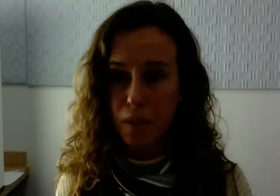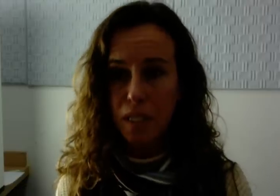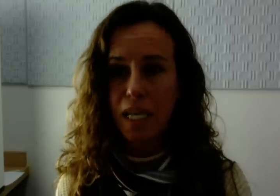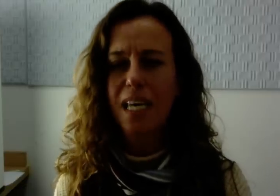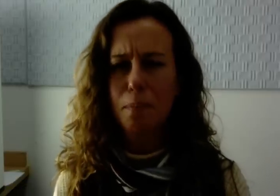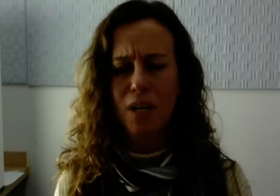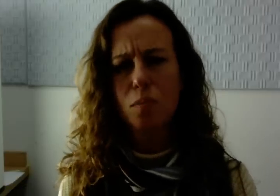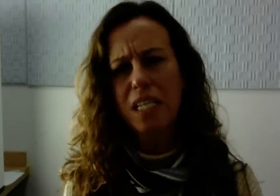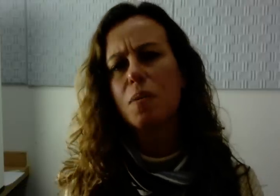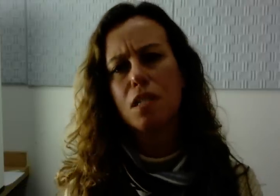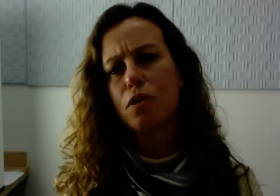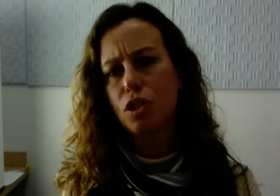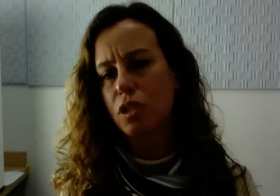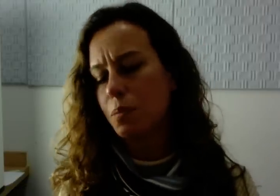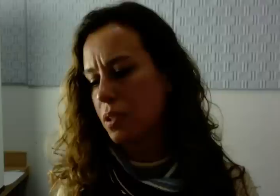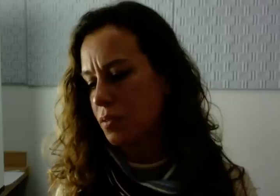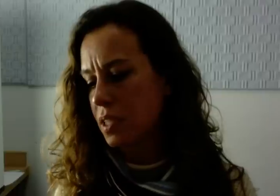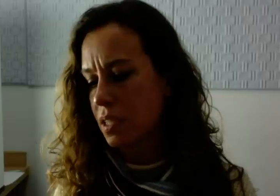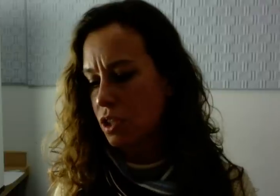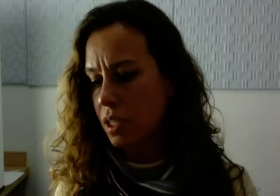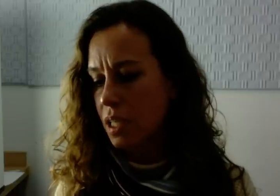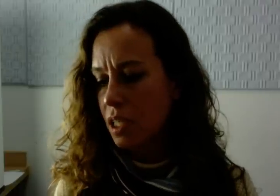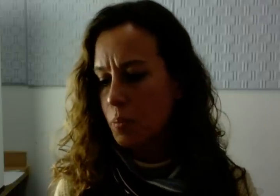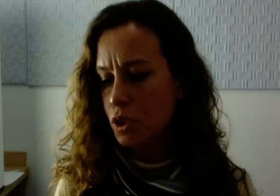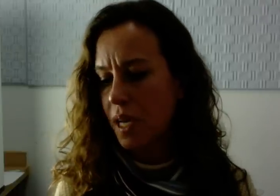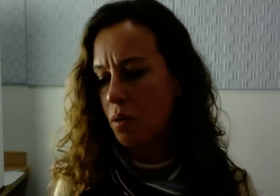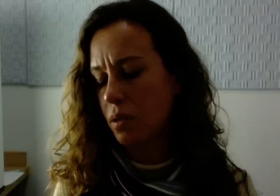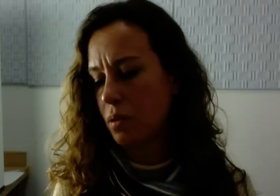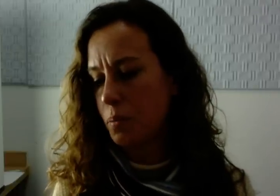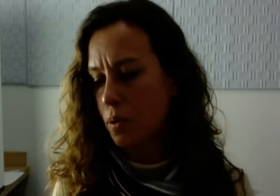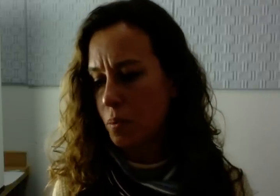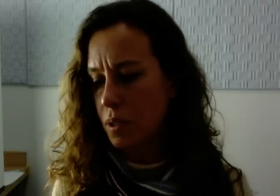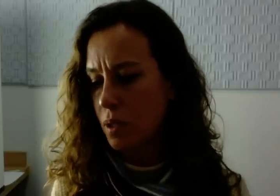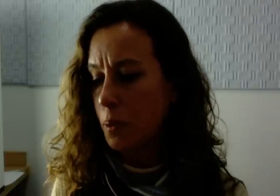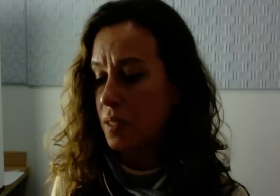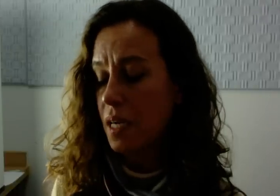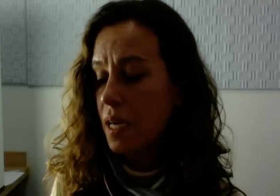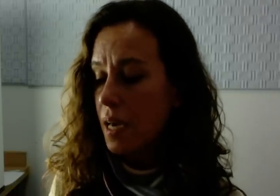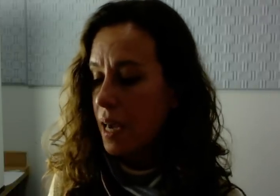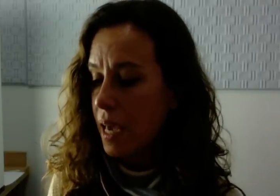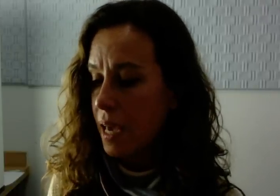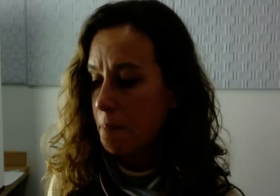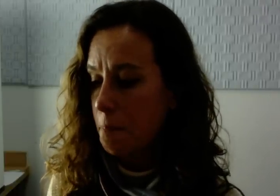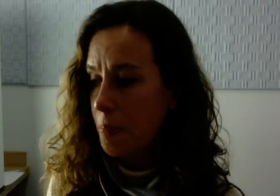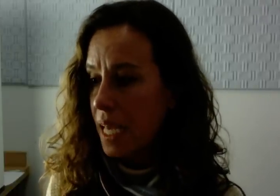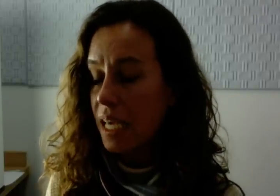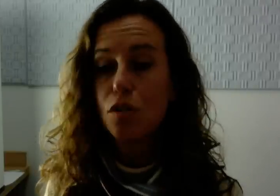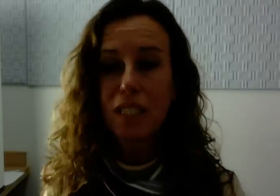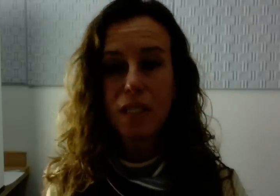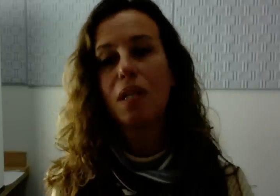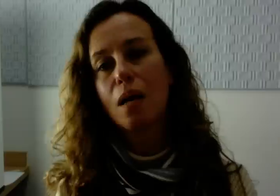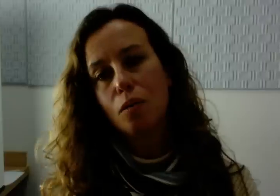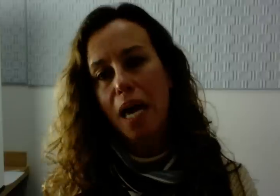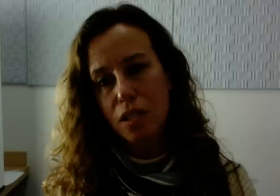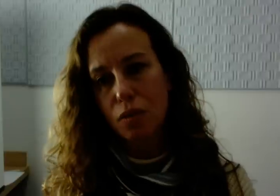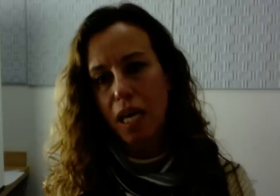exemplo né que é um caso bem específico a gente se se vocês acho que pode falar Ã um pouco sobre isso depois eh isso vai